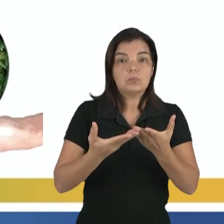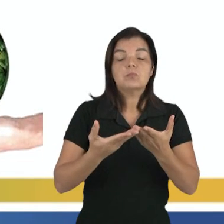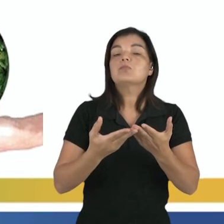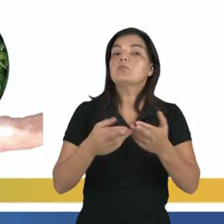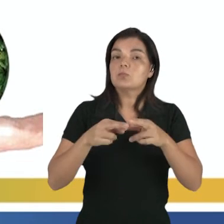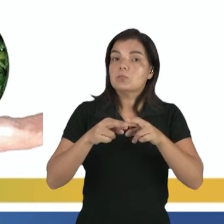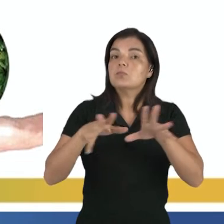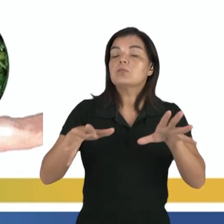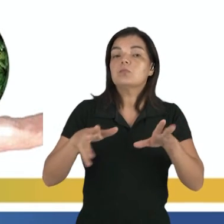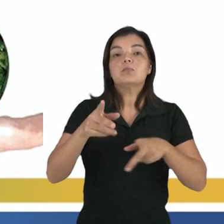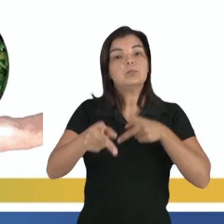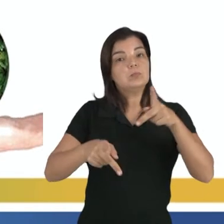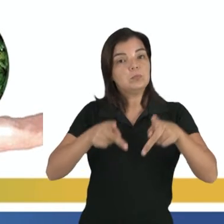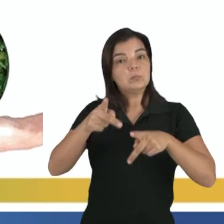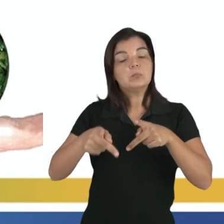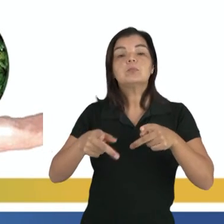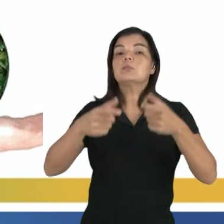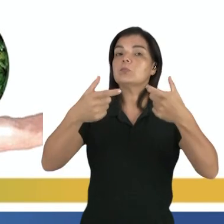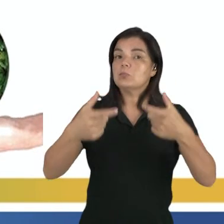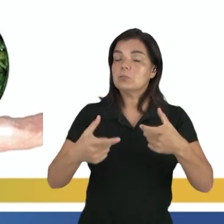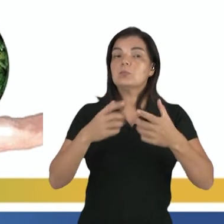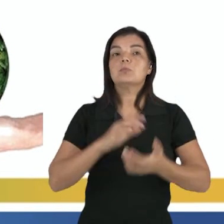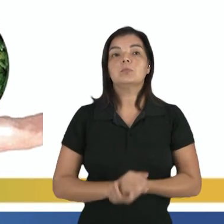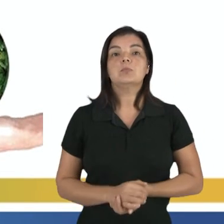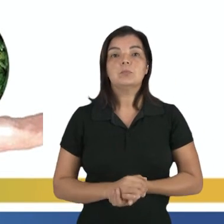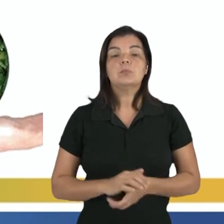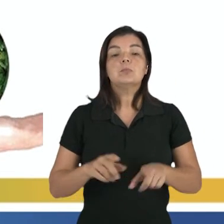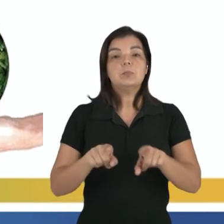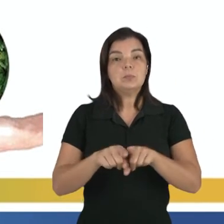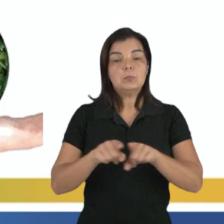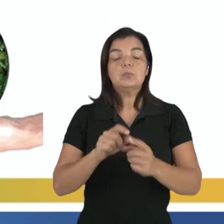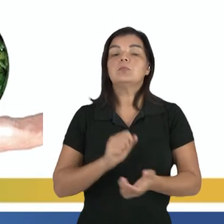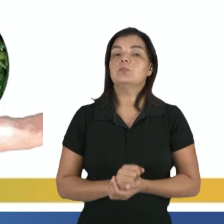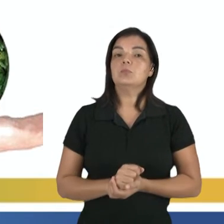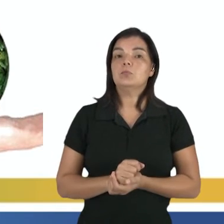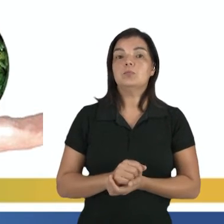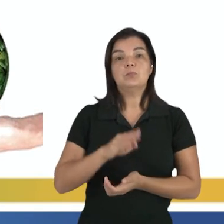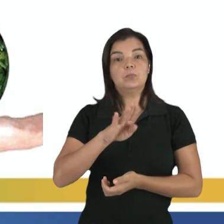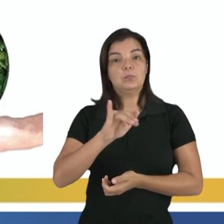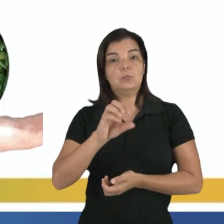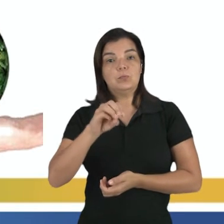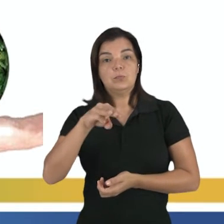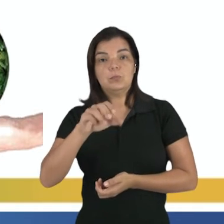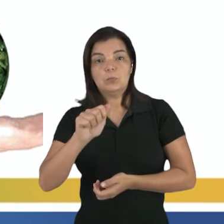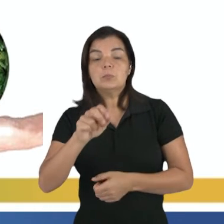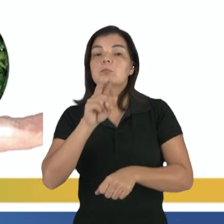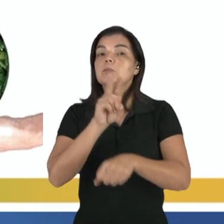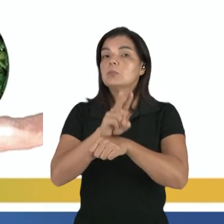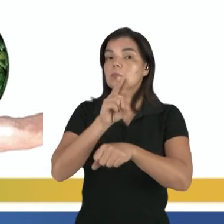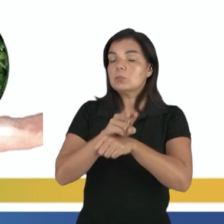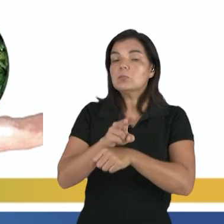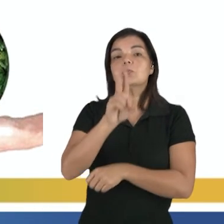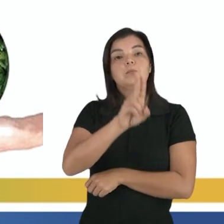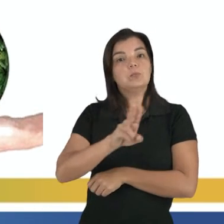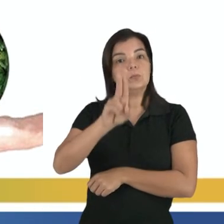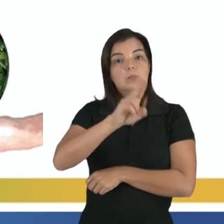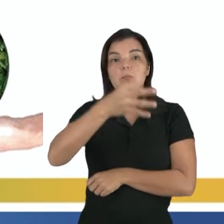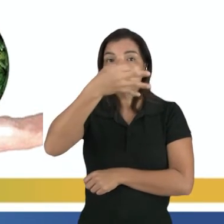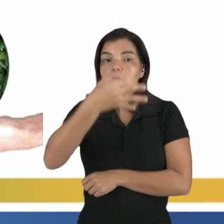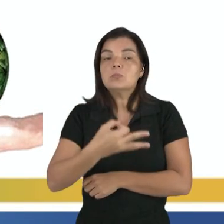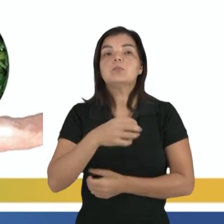para a população daquela região. Então, os biomas eles devem ser protegidos e usados de forma